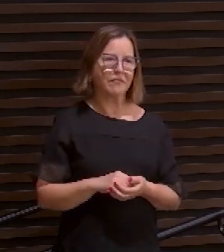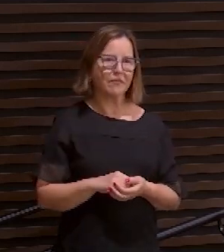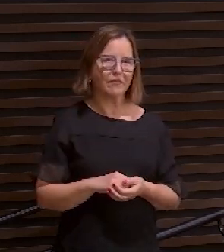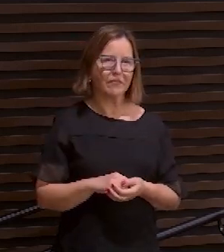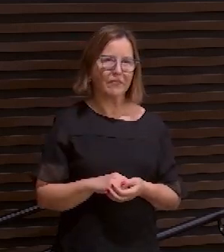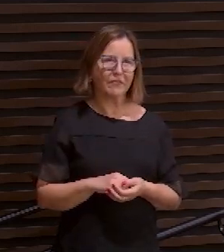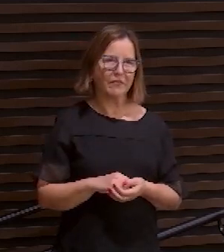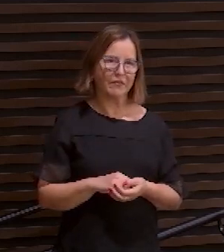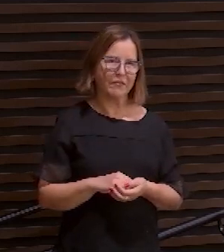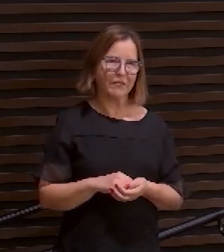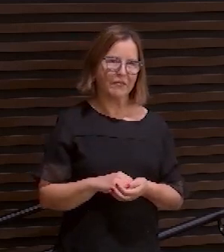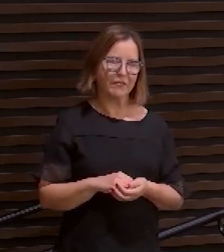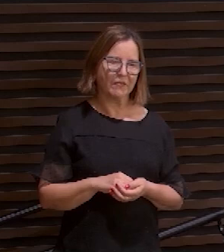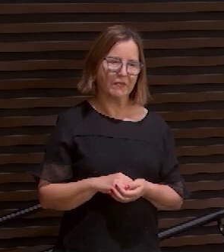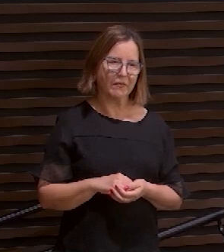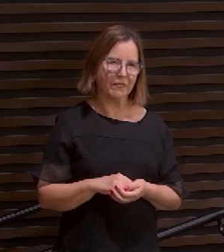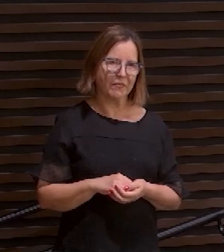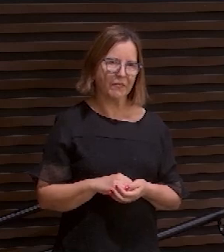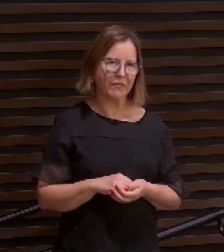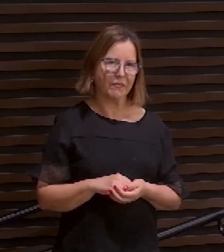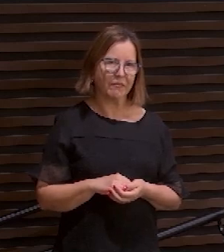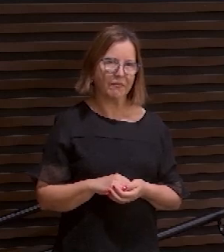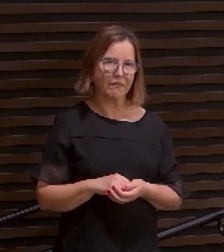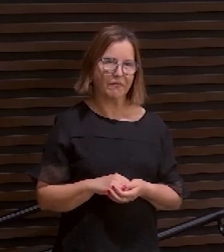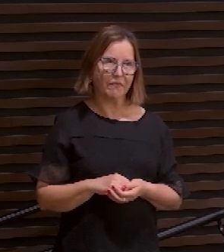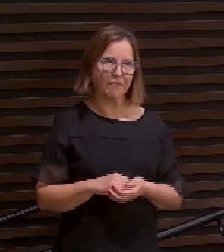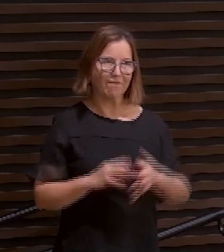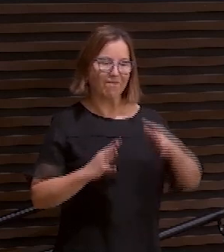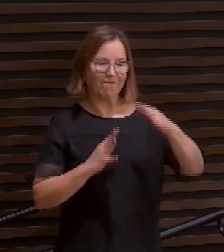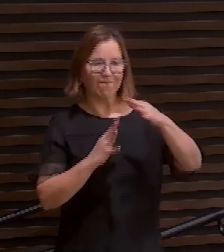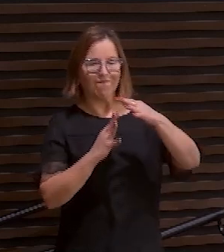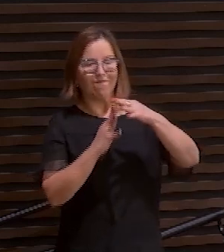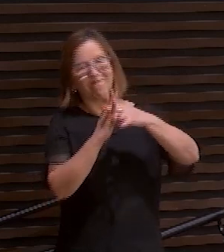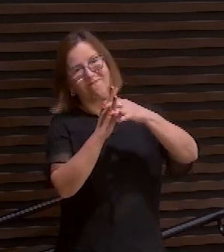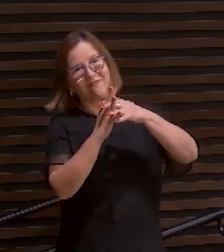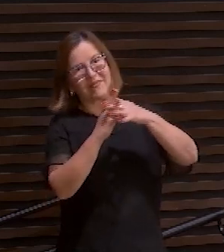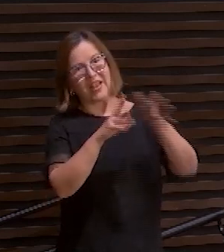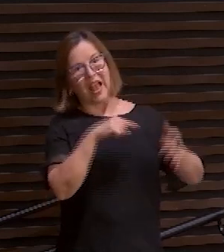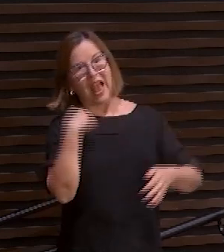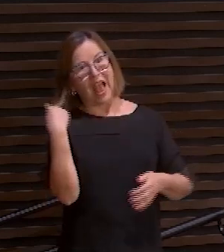algo que transcende a nossa compreensão.